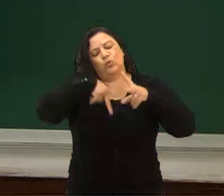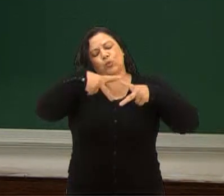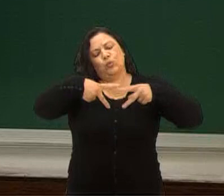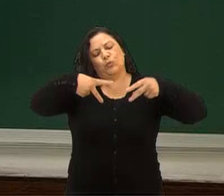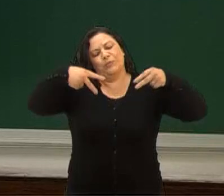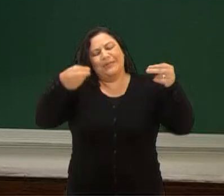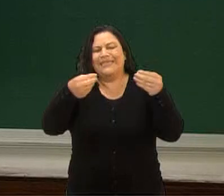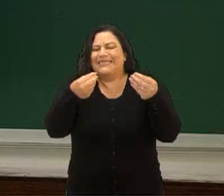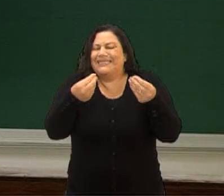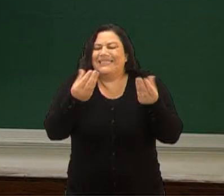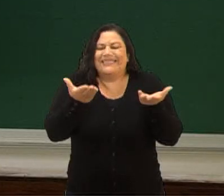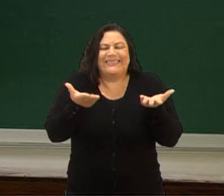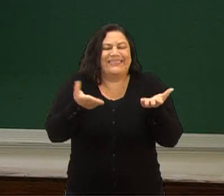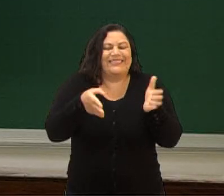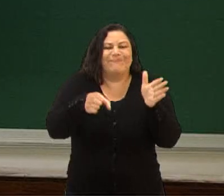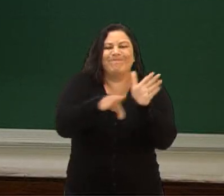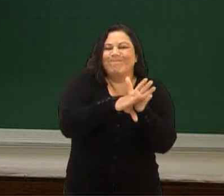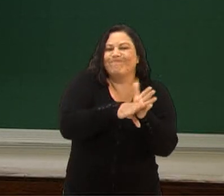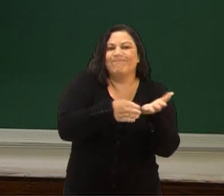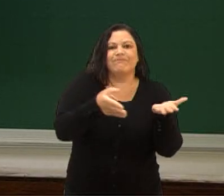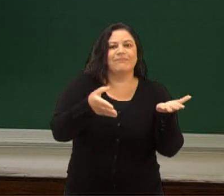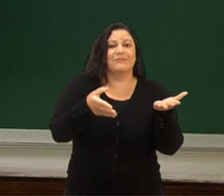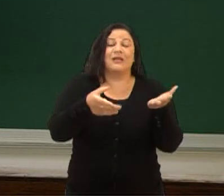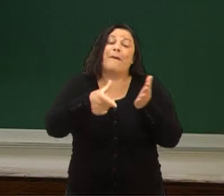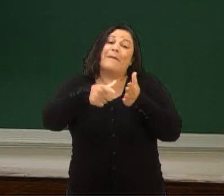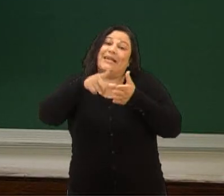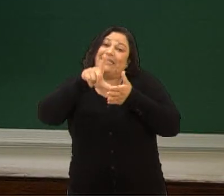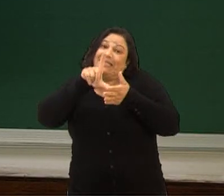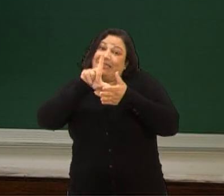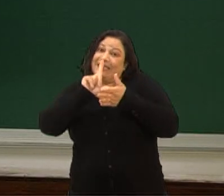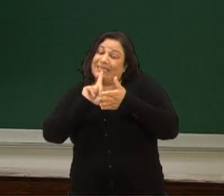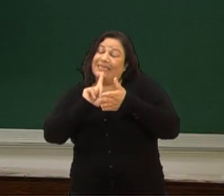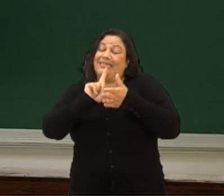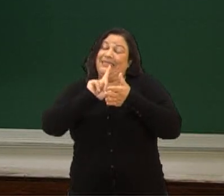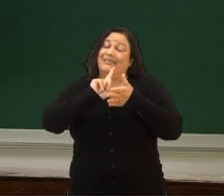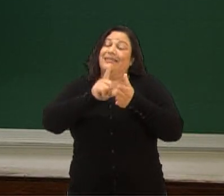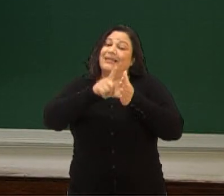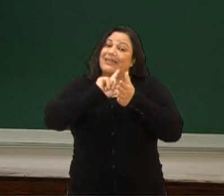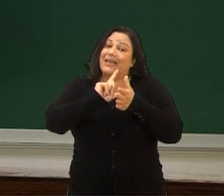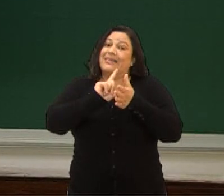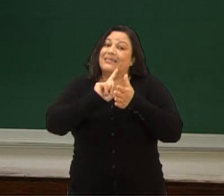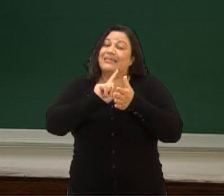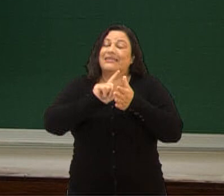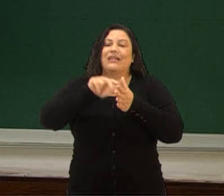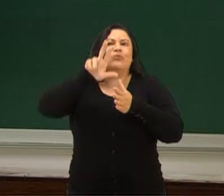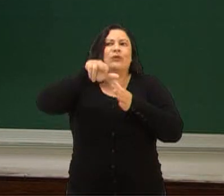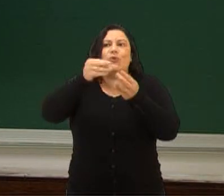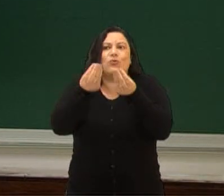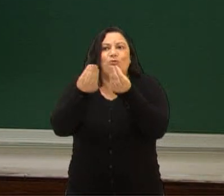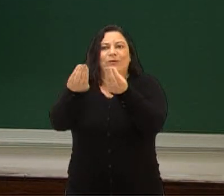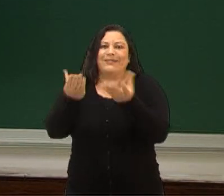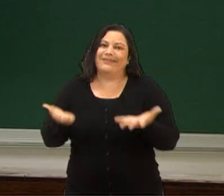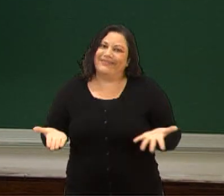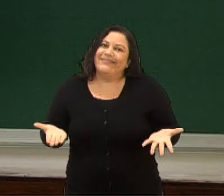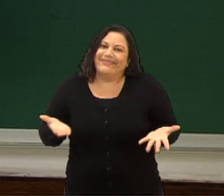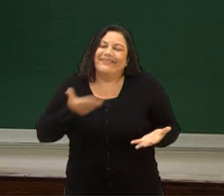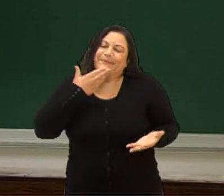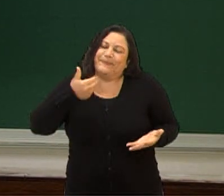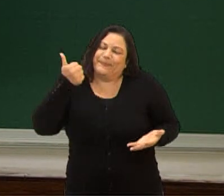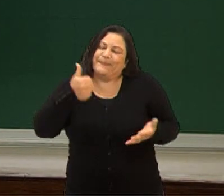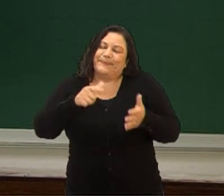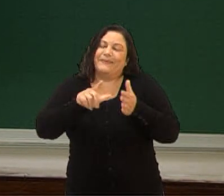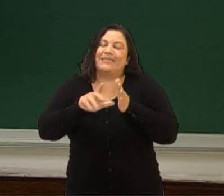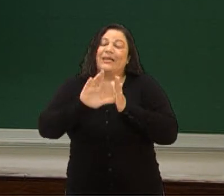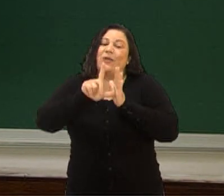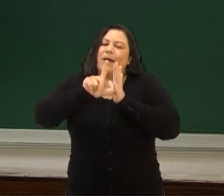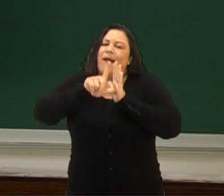a tempo, mas antes tarde do que nunca, certo? Também já ouviram esse provérbio? Antes